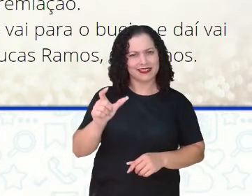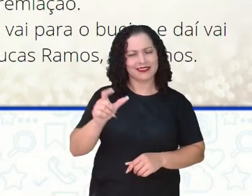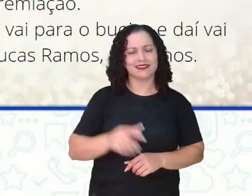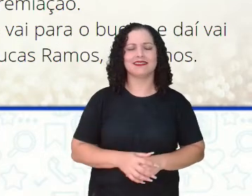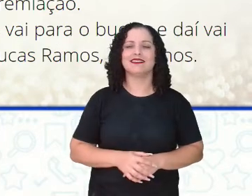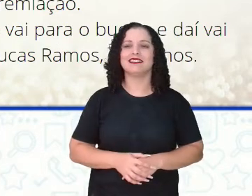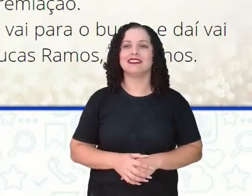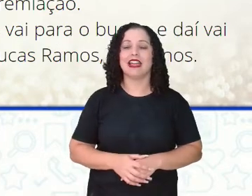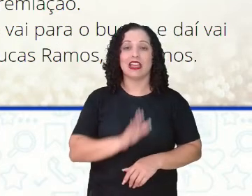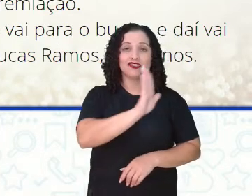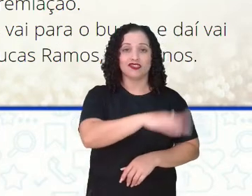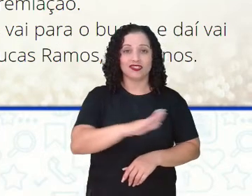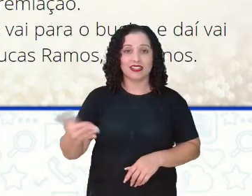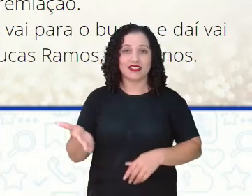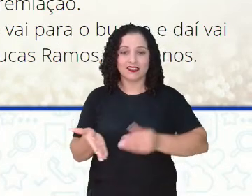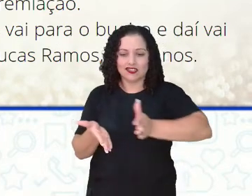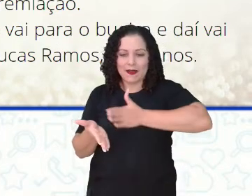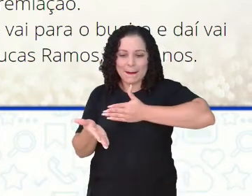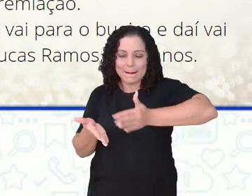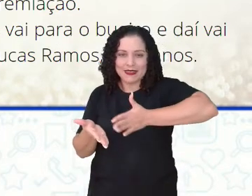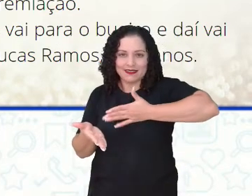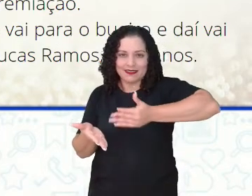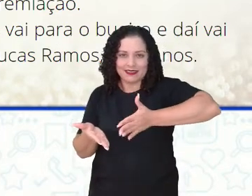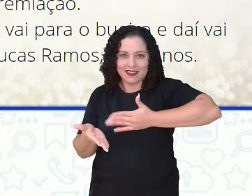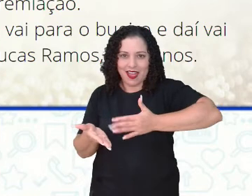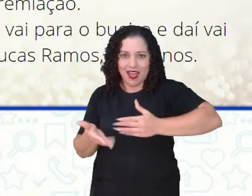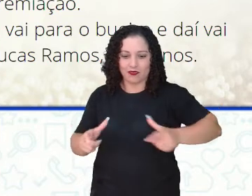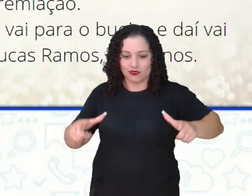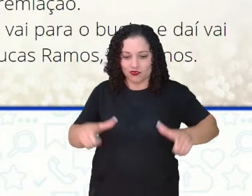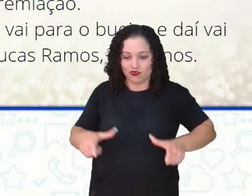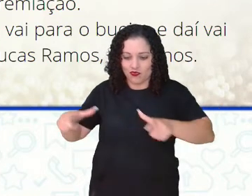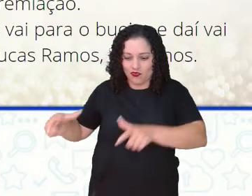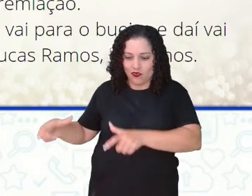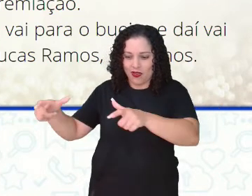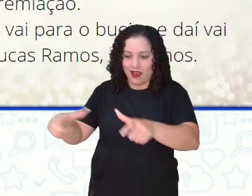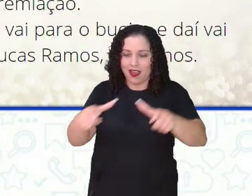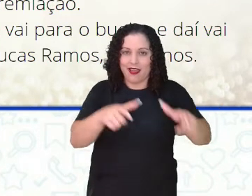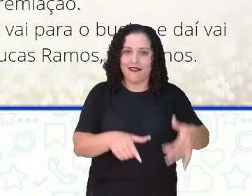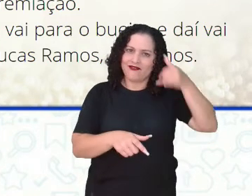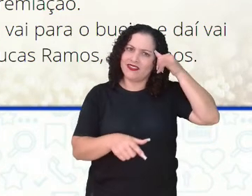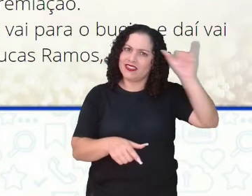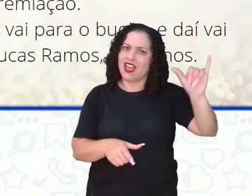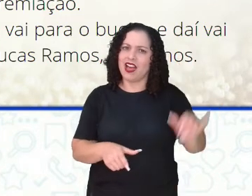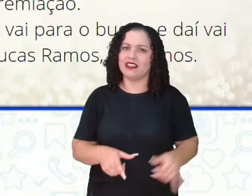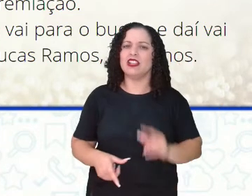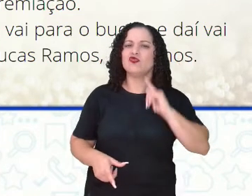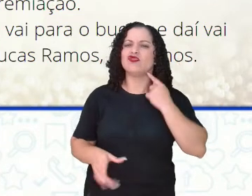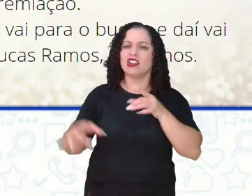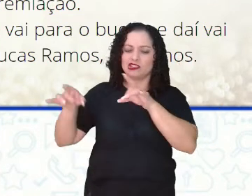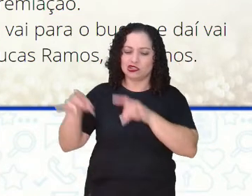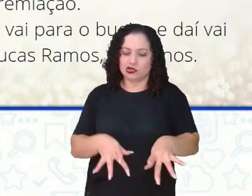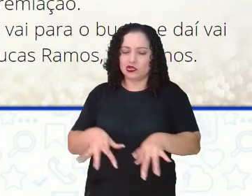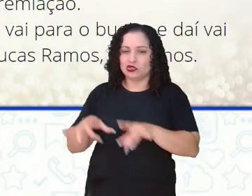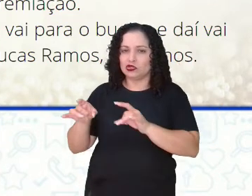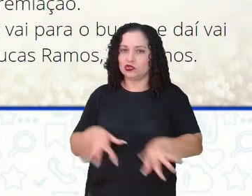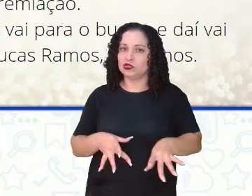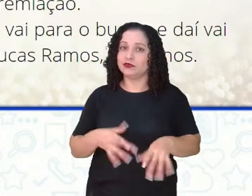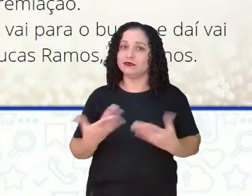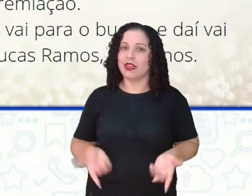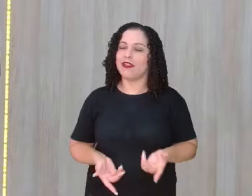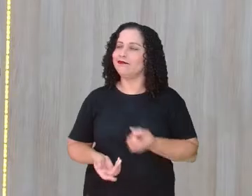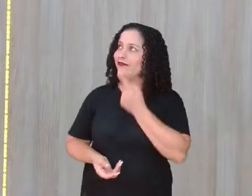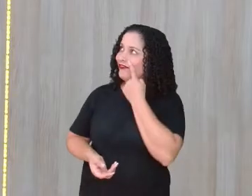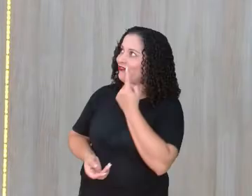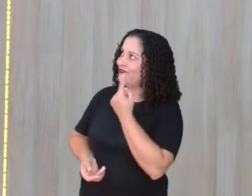Crianças pintam bueiros para alertar adultos sobre o descarte de lixo. Olha essa imagem, que legal. É importante a gente pensar sobre